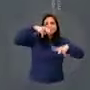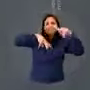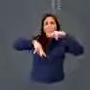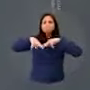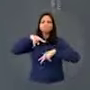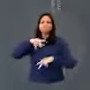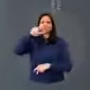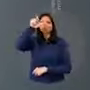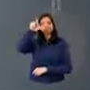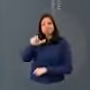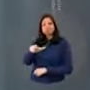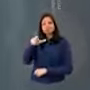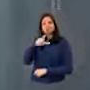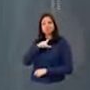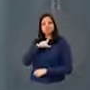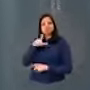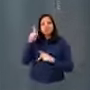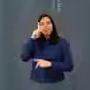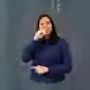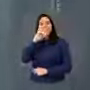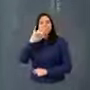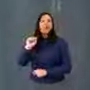a tempestade.